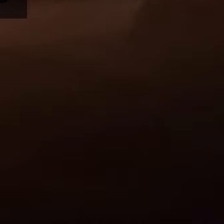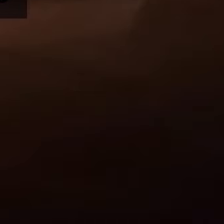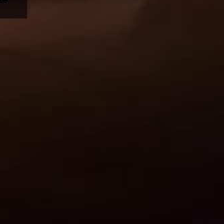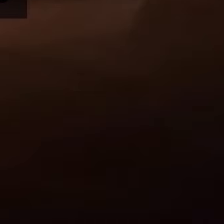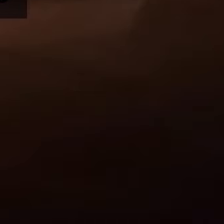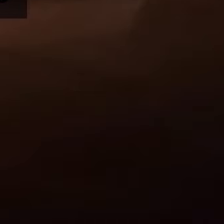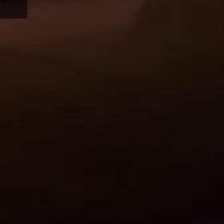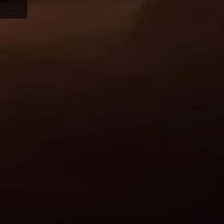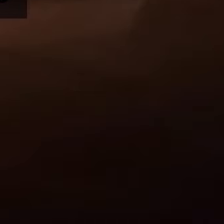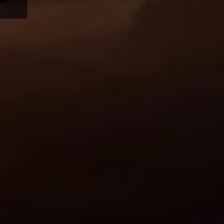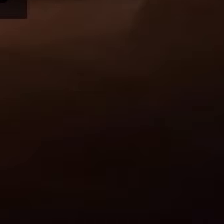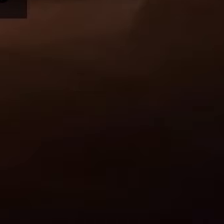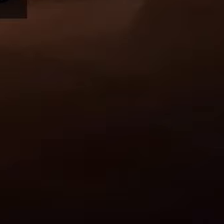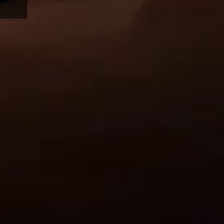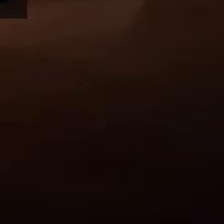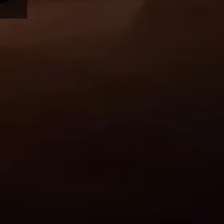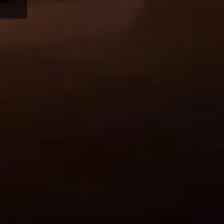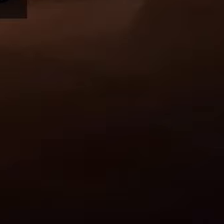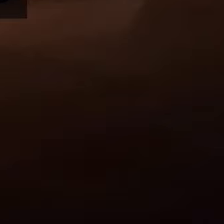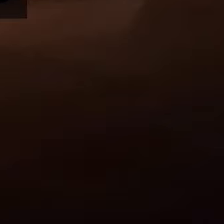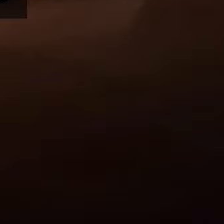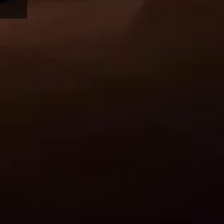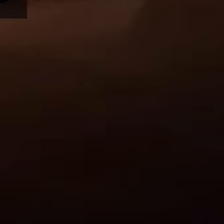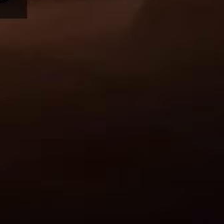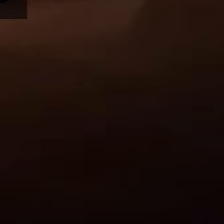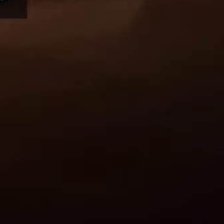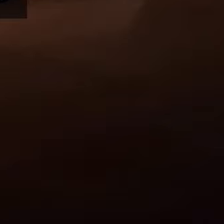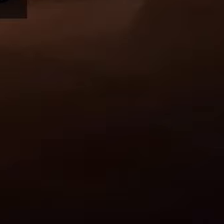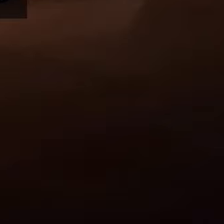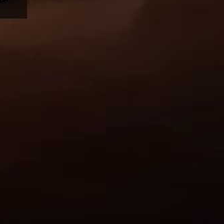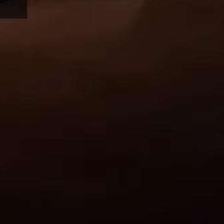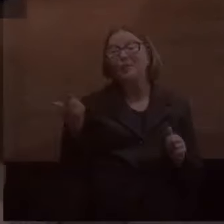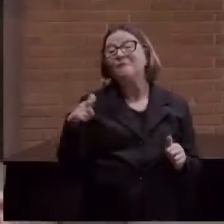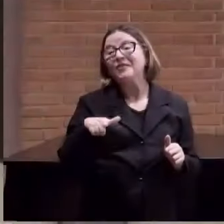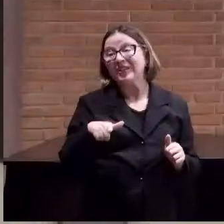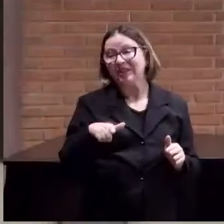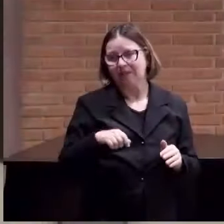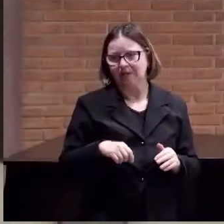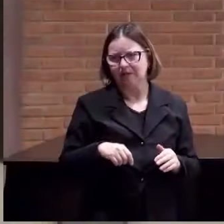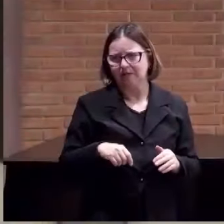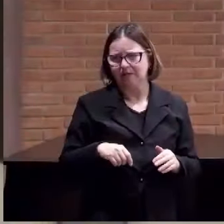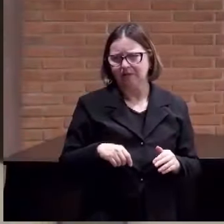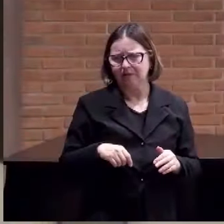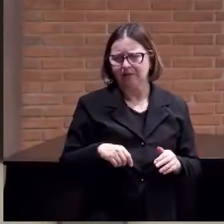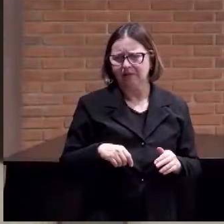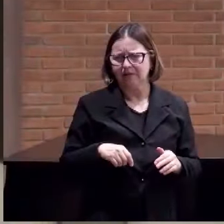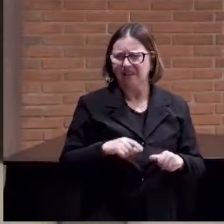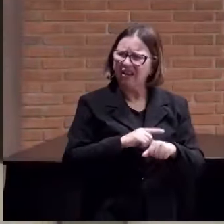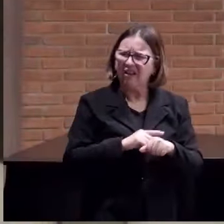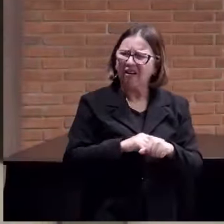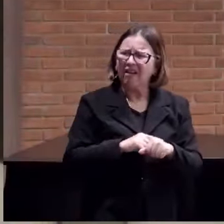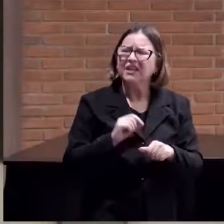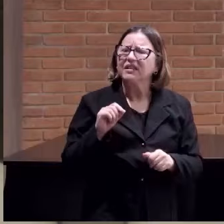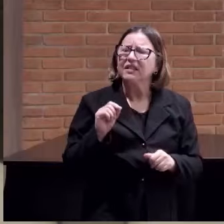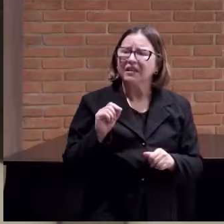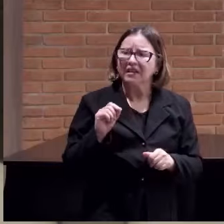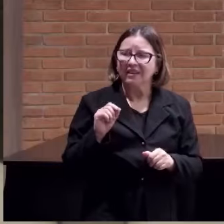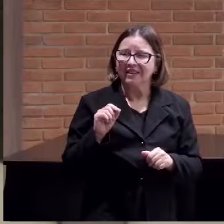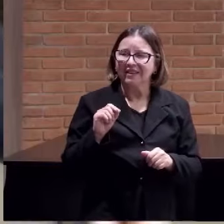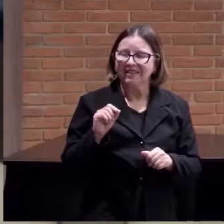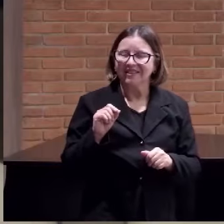precisamente com este propósito vim para esta hora. Que hora foi essa, meu irmão?